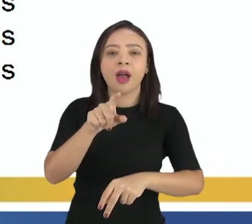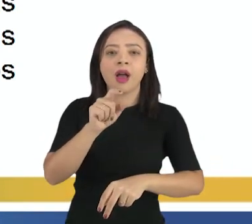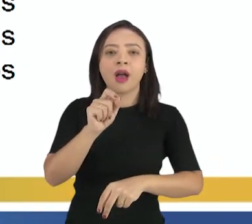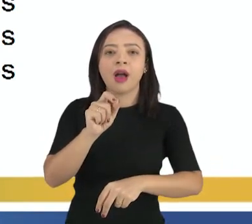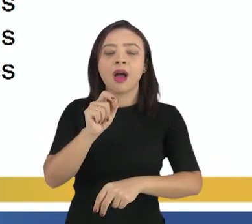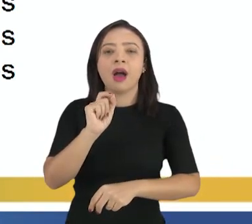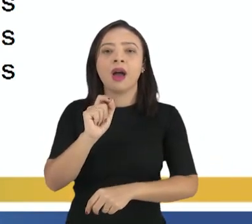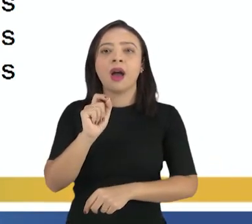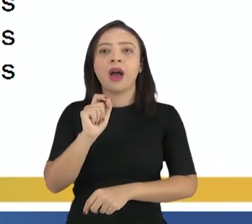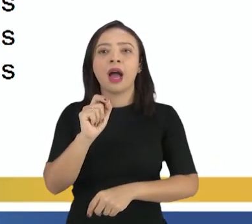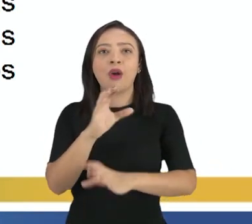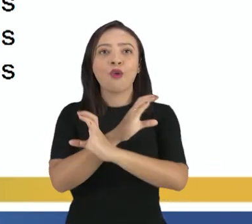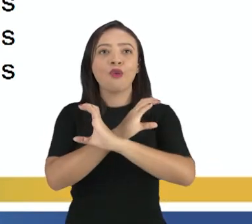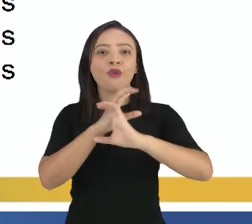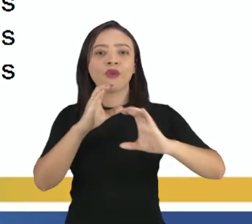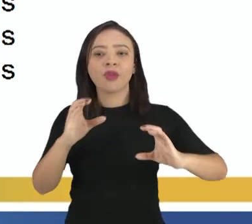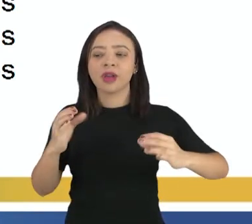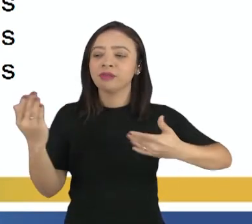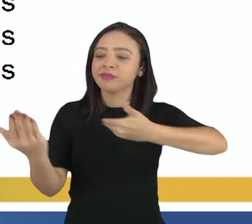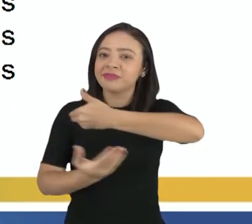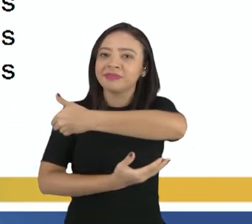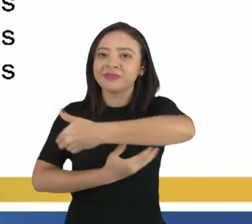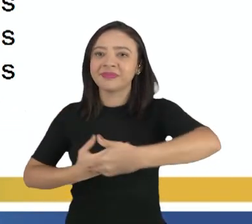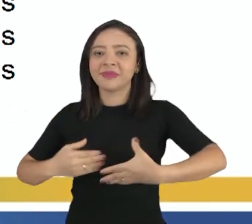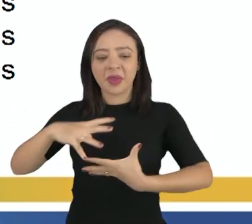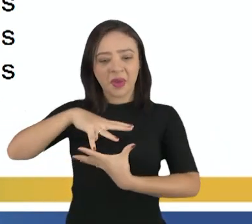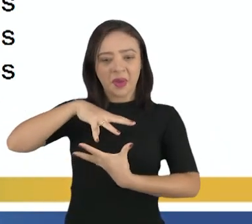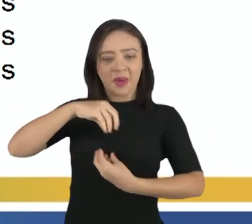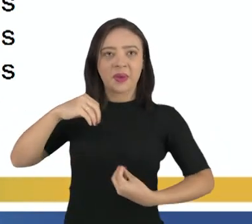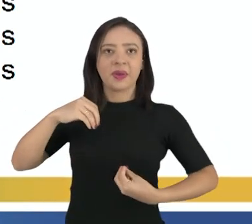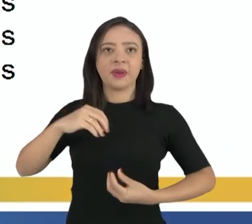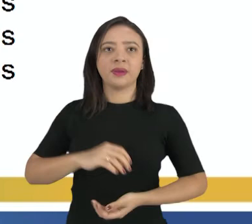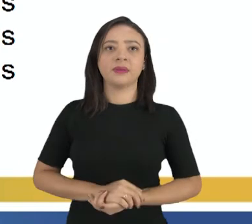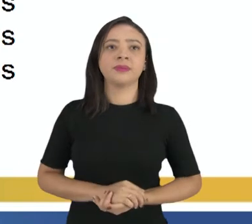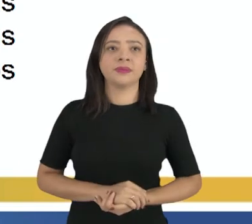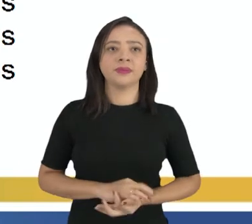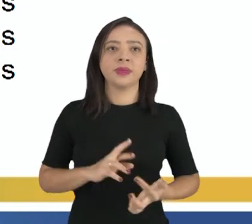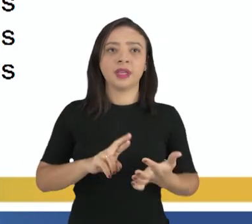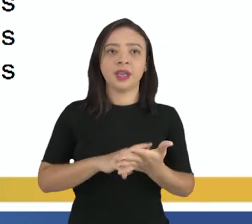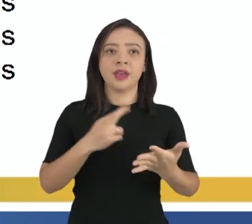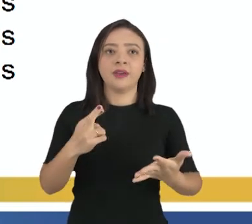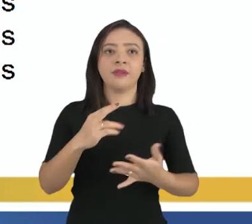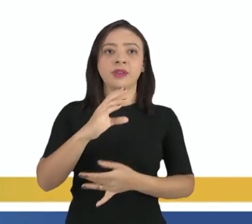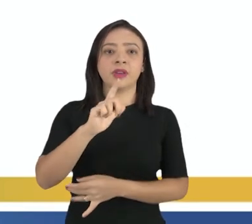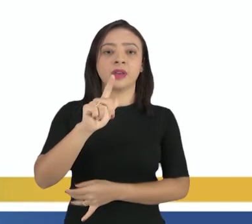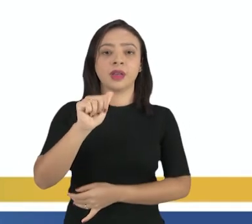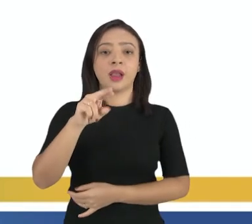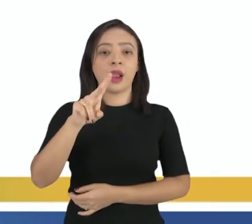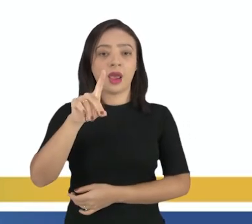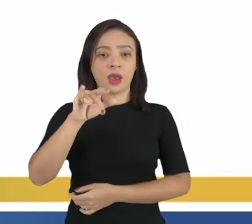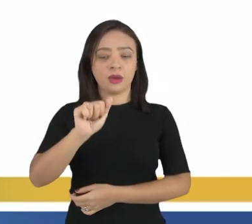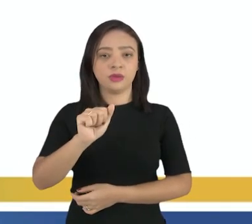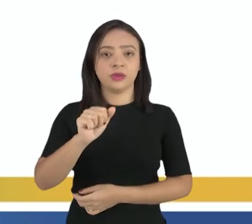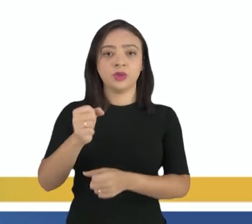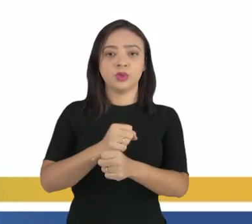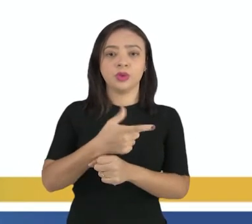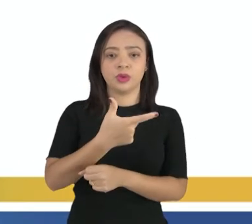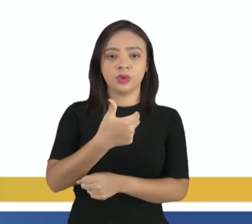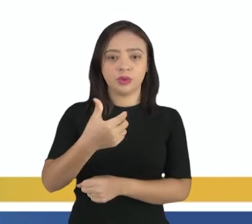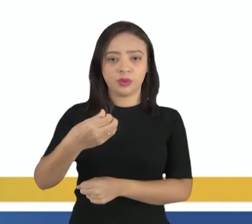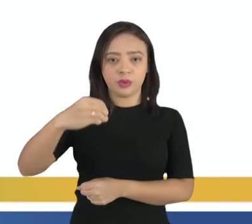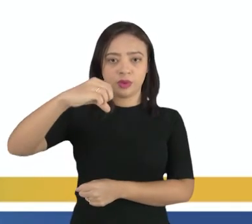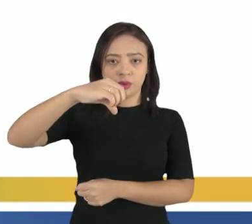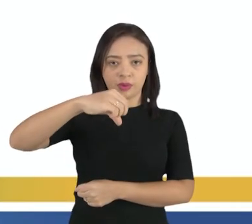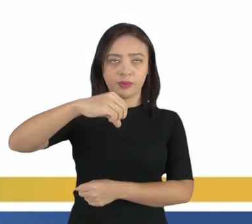virada a intimidade com os assuntos da Alma Revista Claudia nº 7/2009 vamos falar para que